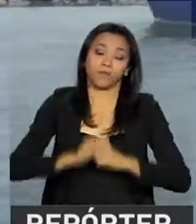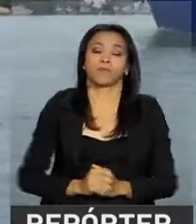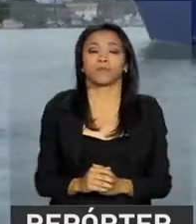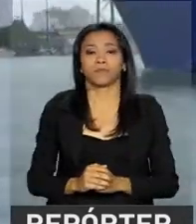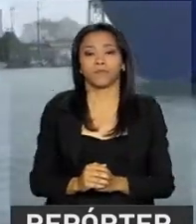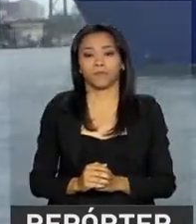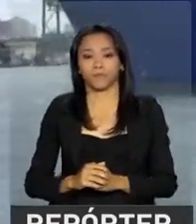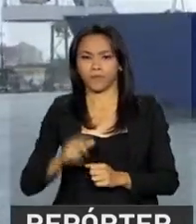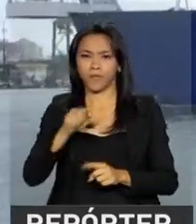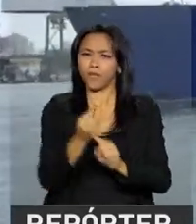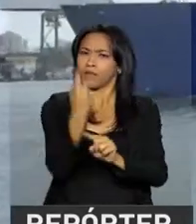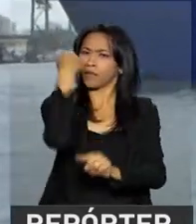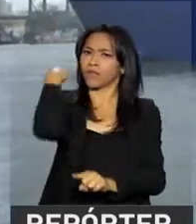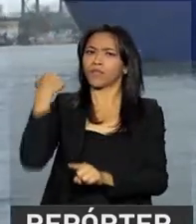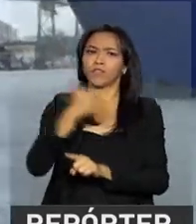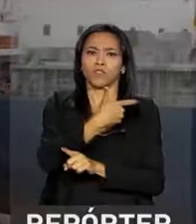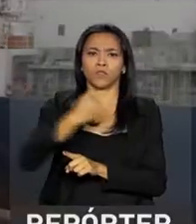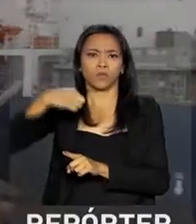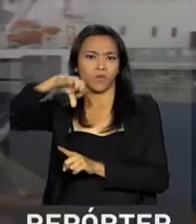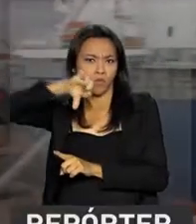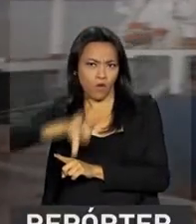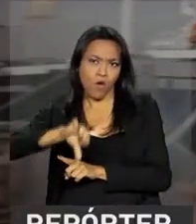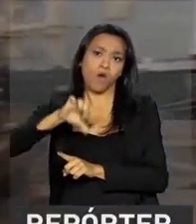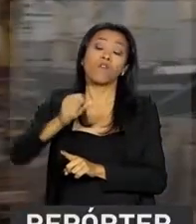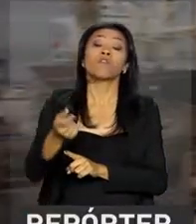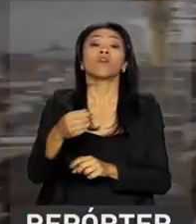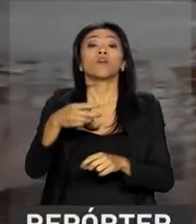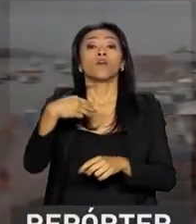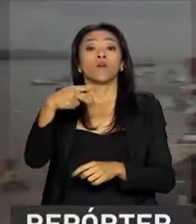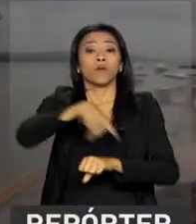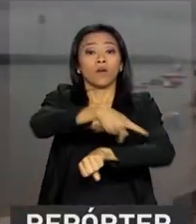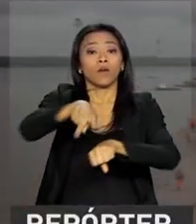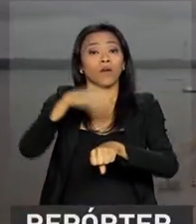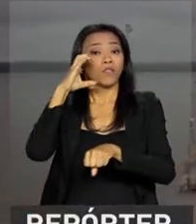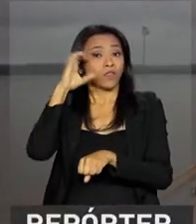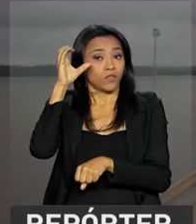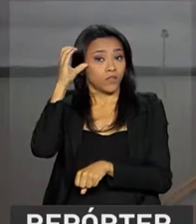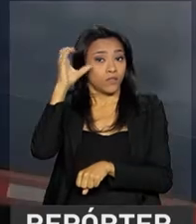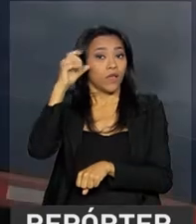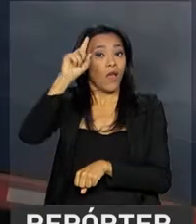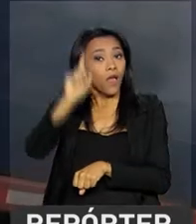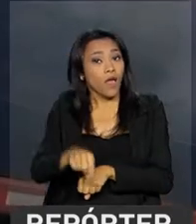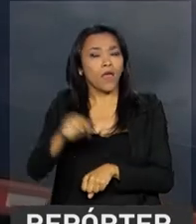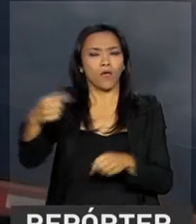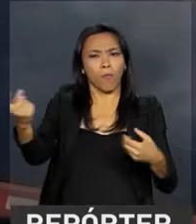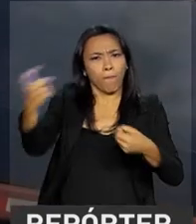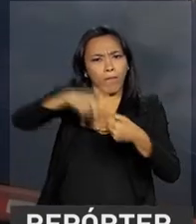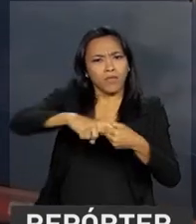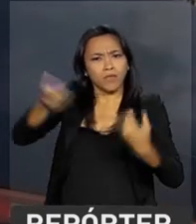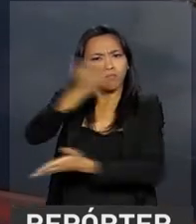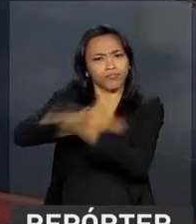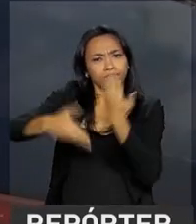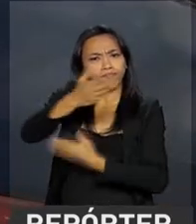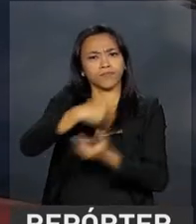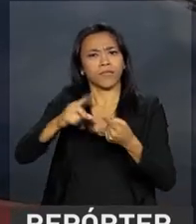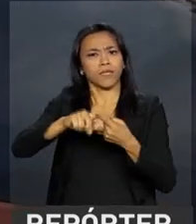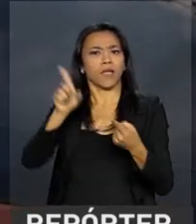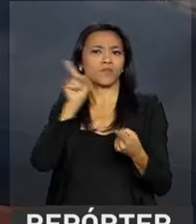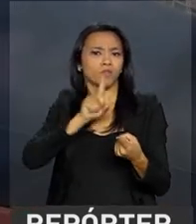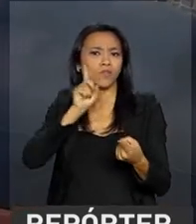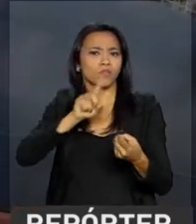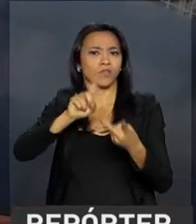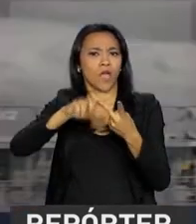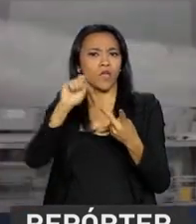desde 2009 a china é o maior parceiro comercial do brasil no mundo à frente dos estados unidos e da